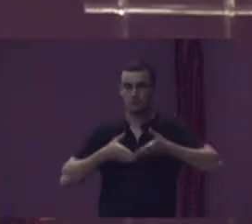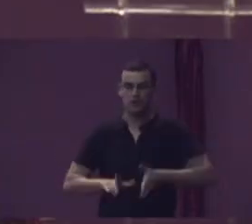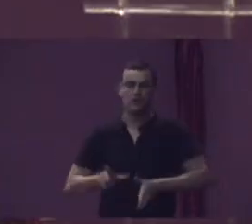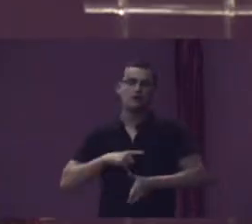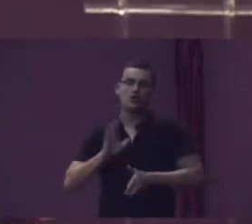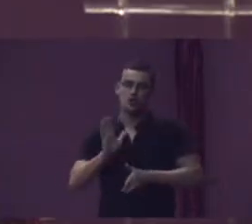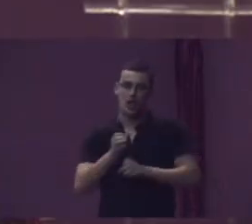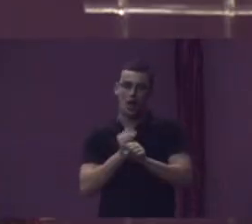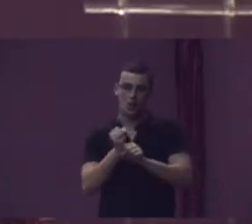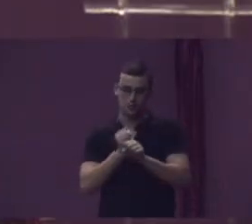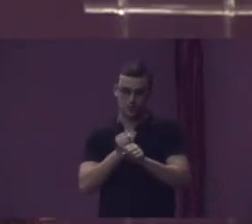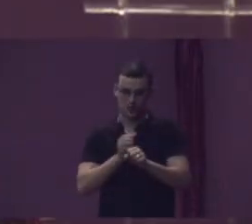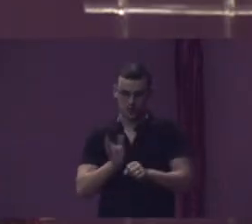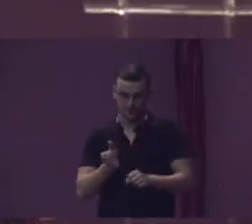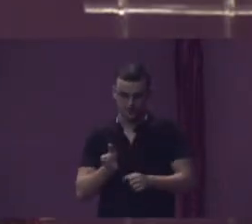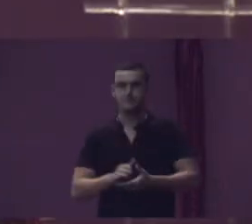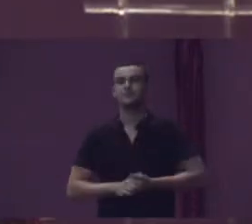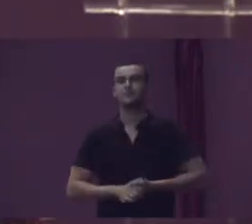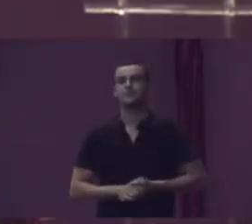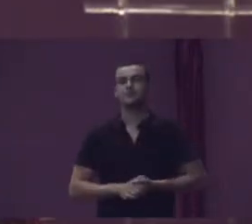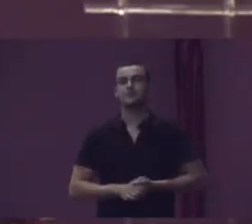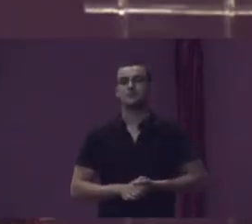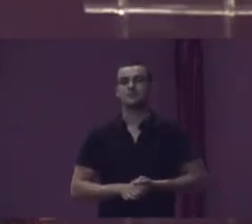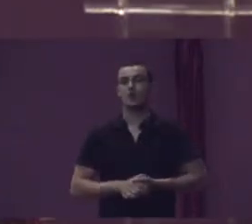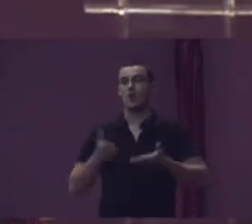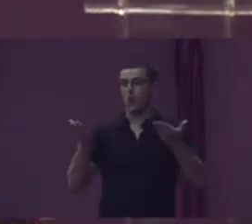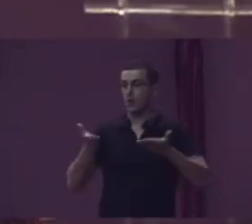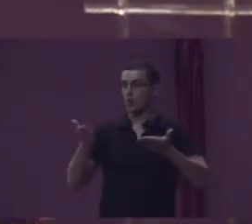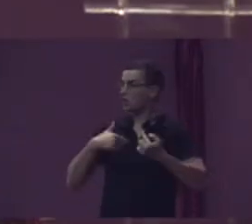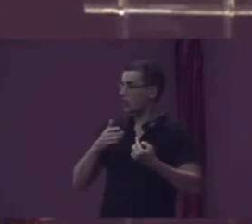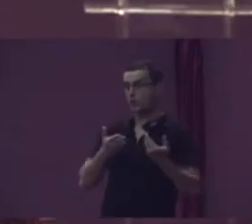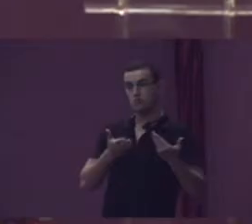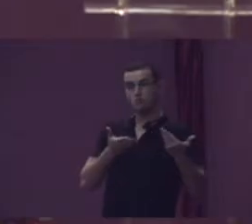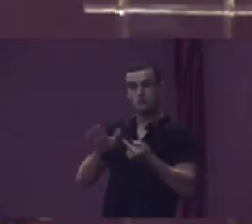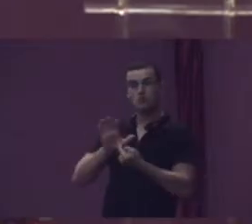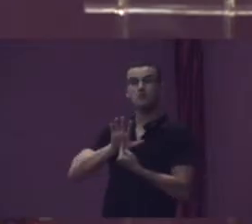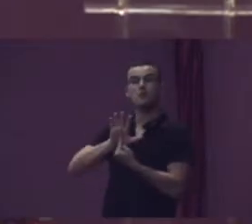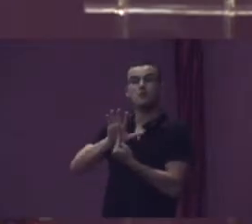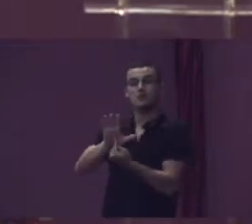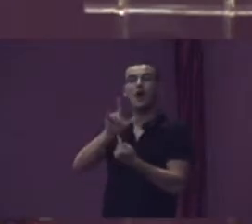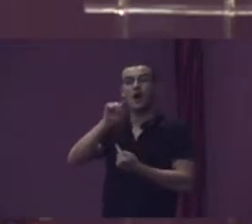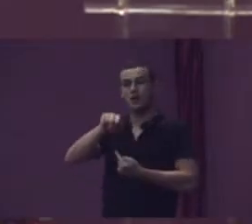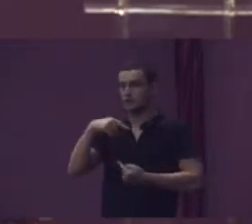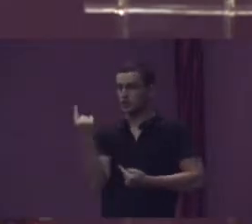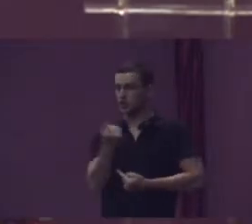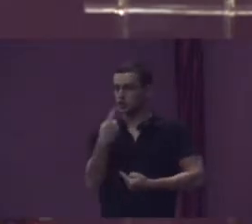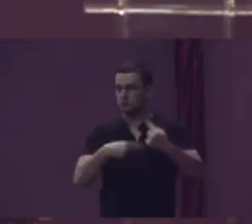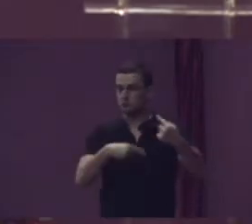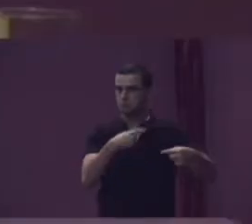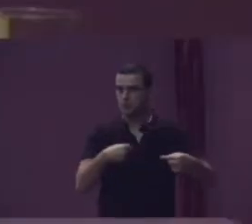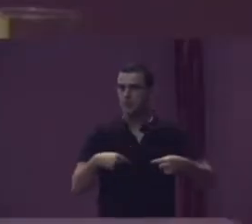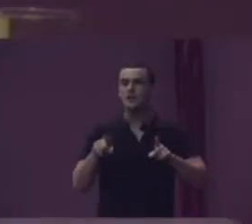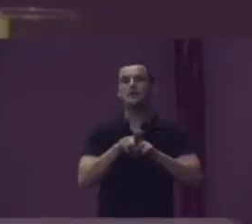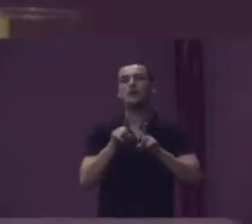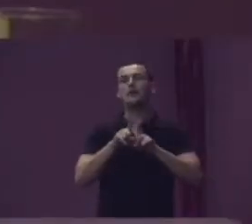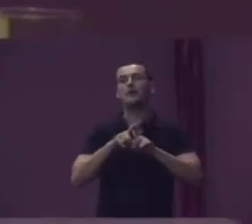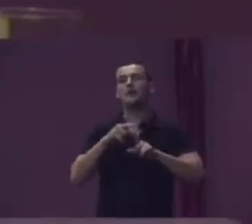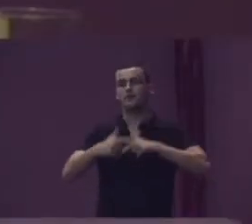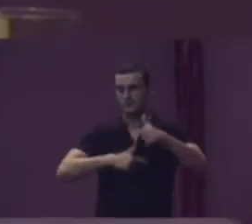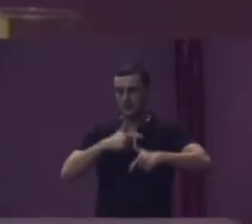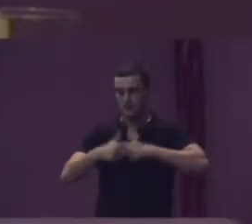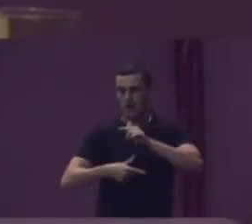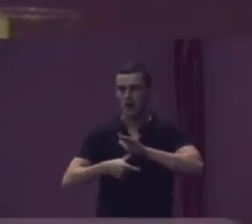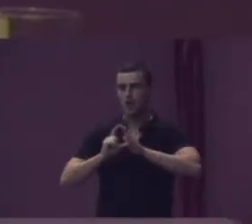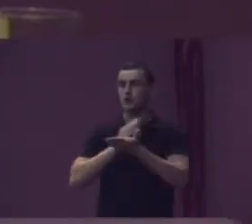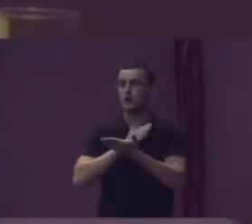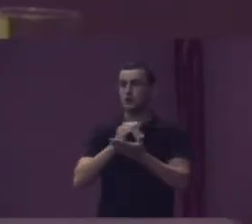anos. O que eu trouxe hoje para a gente discutir é também parte desse trabalho anterior, que inicia lá